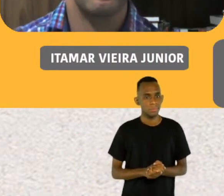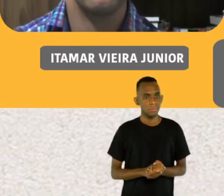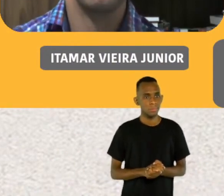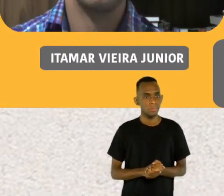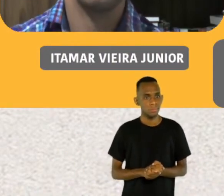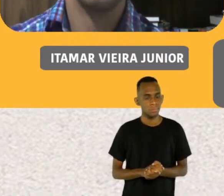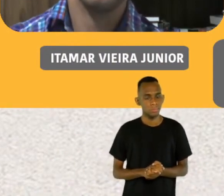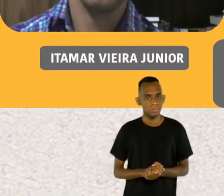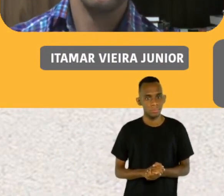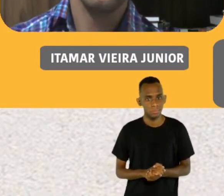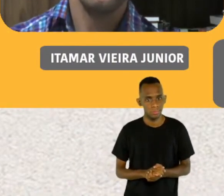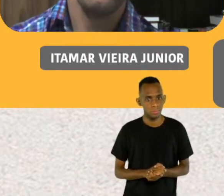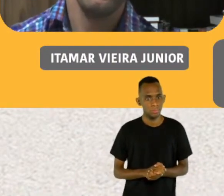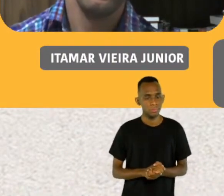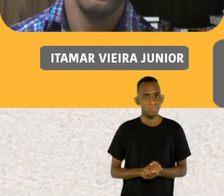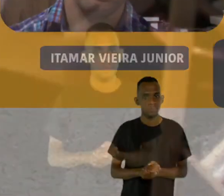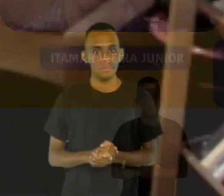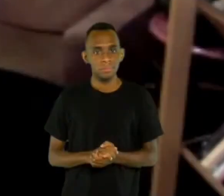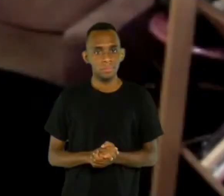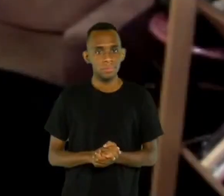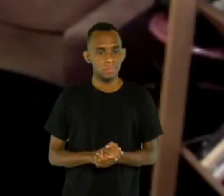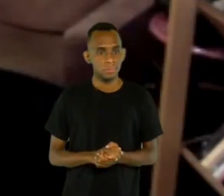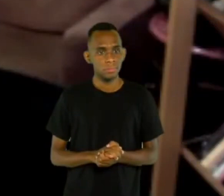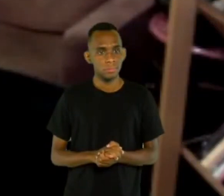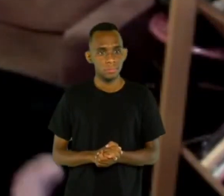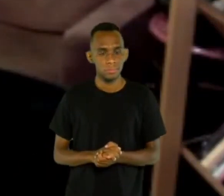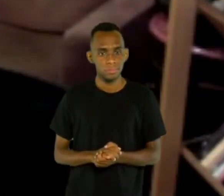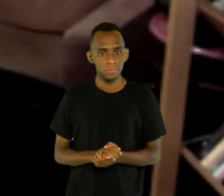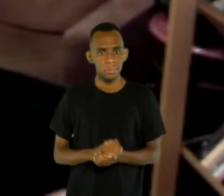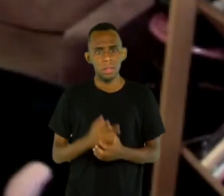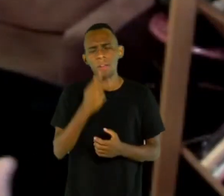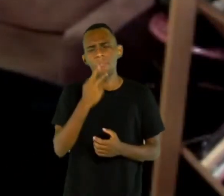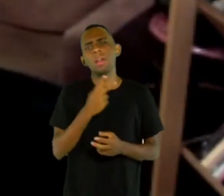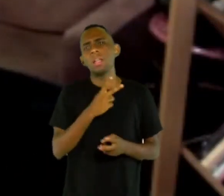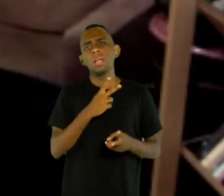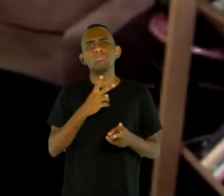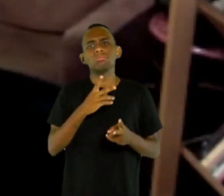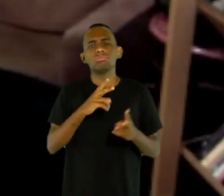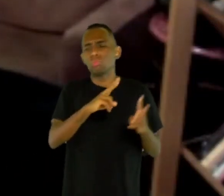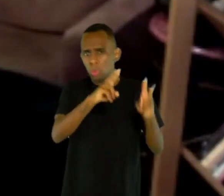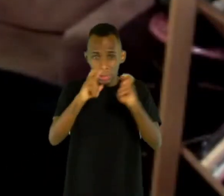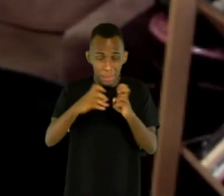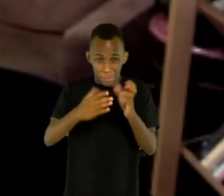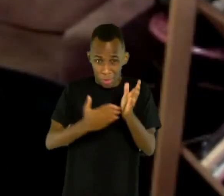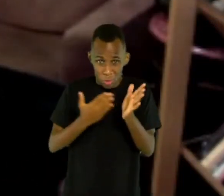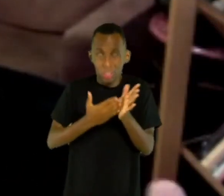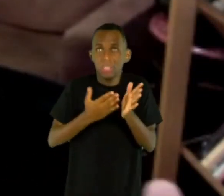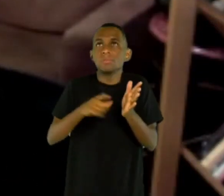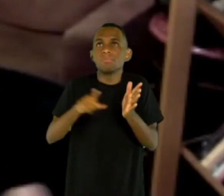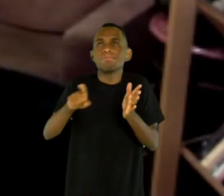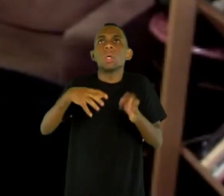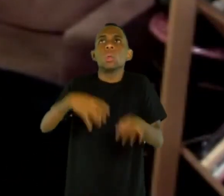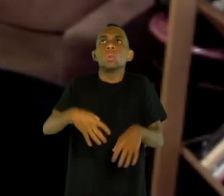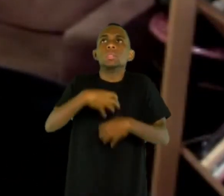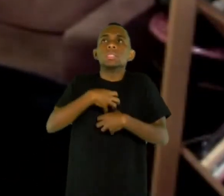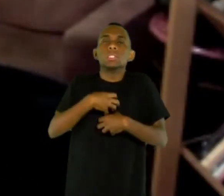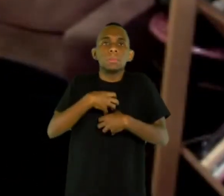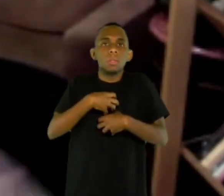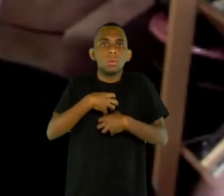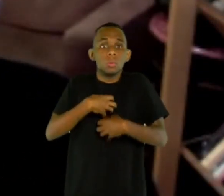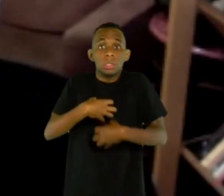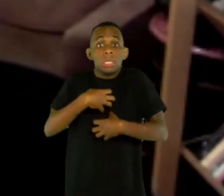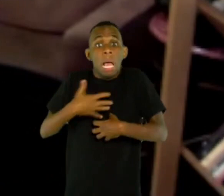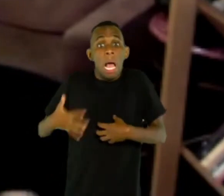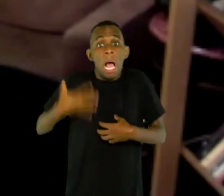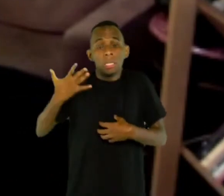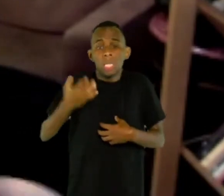do Torturado. É uma leitura que me impactou assim, de forma imediata, né?